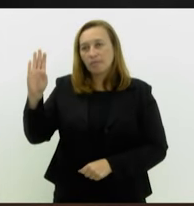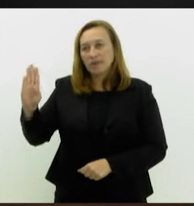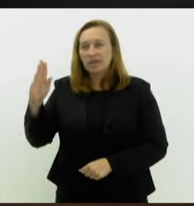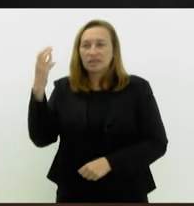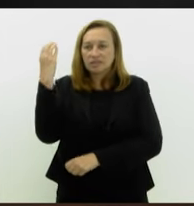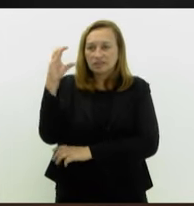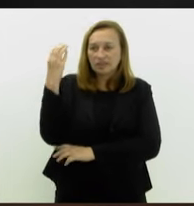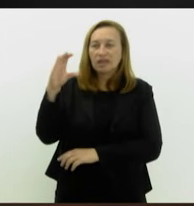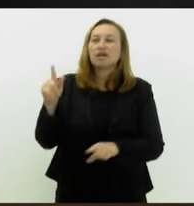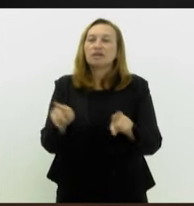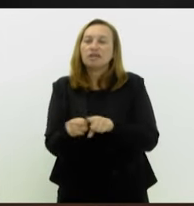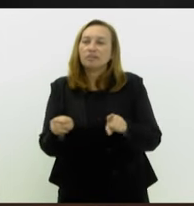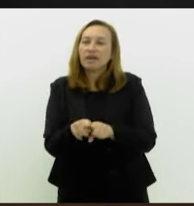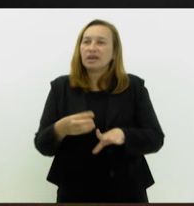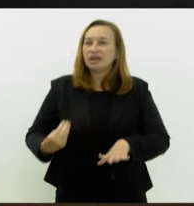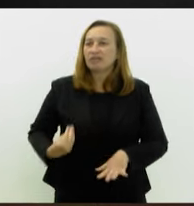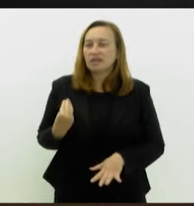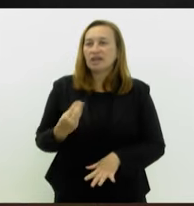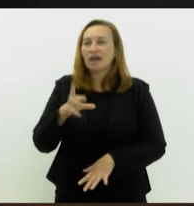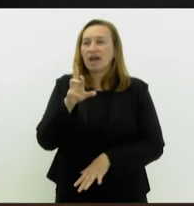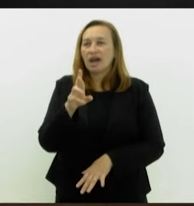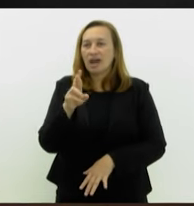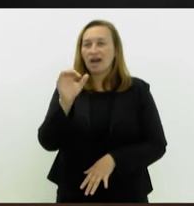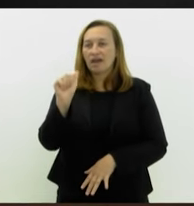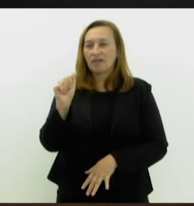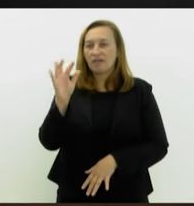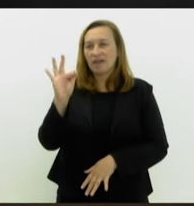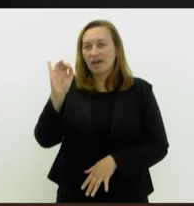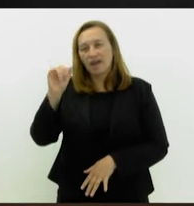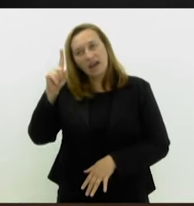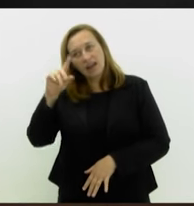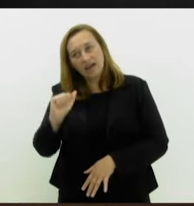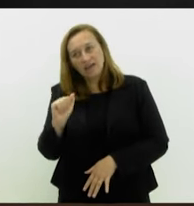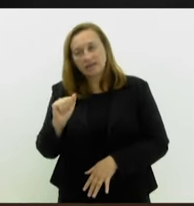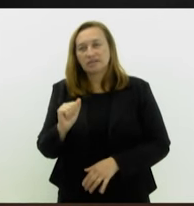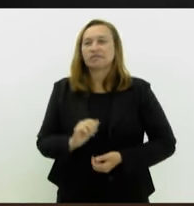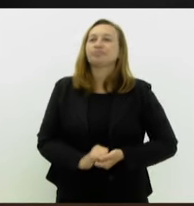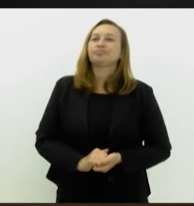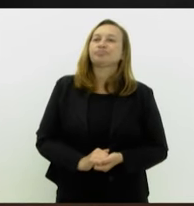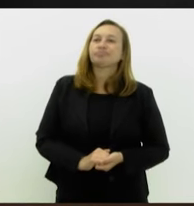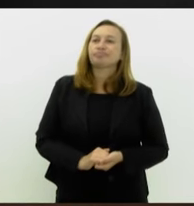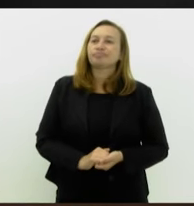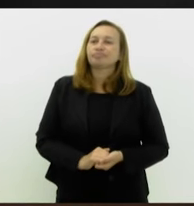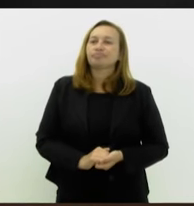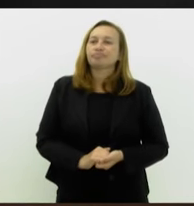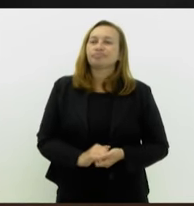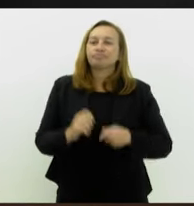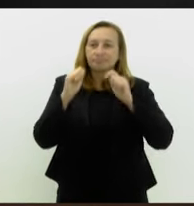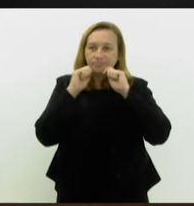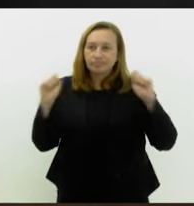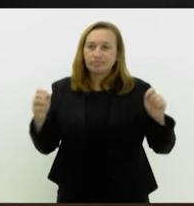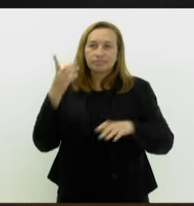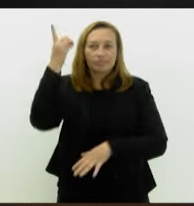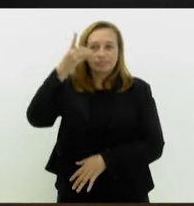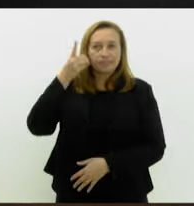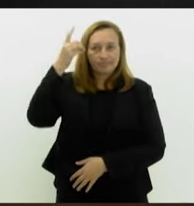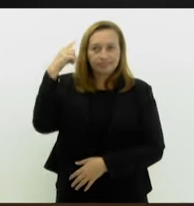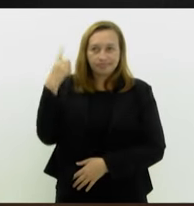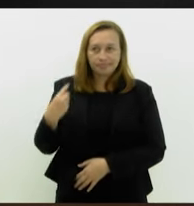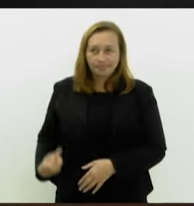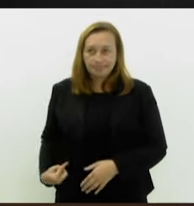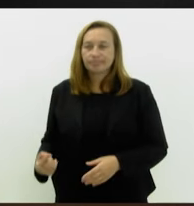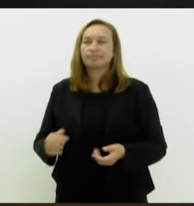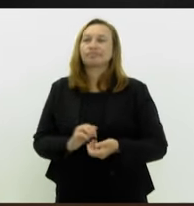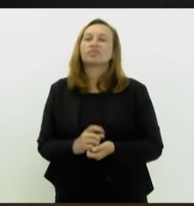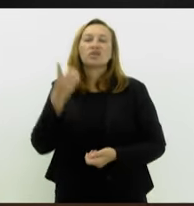presença da da Rafaela Albergaria que é assessora da deputada Dani balb e